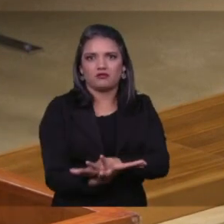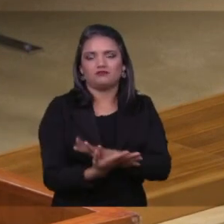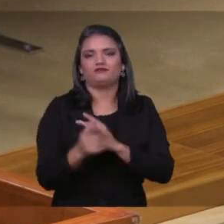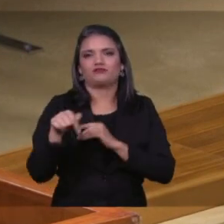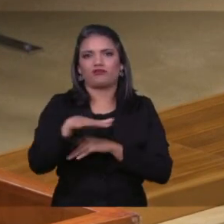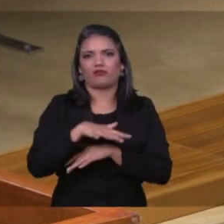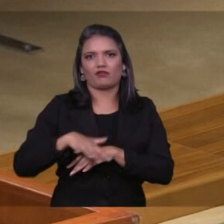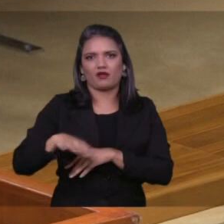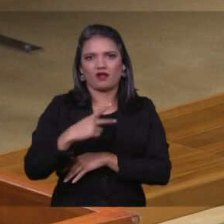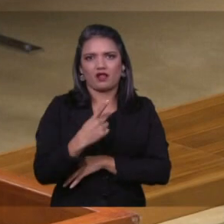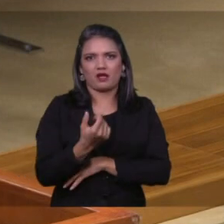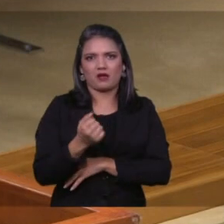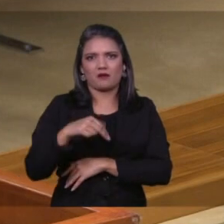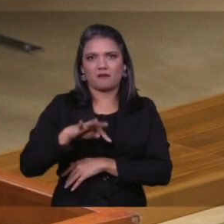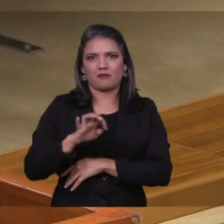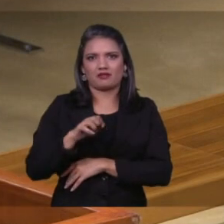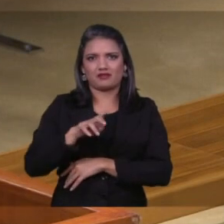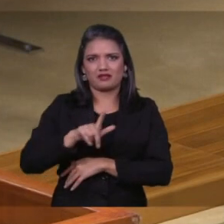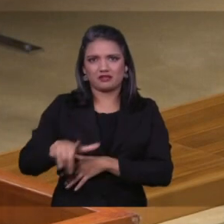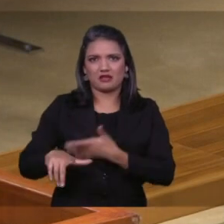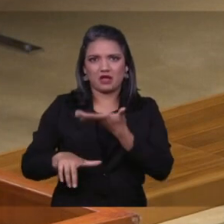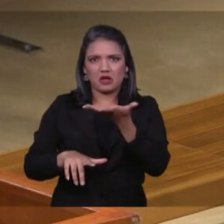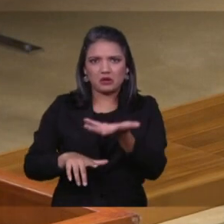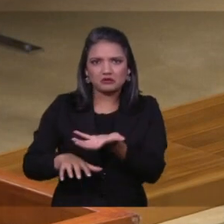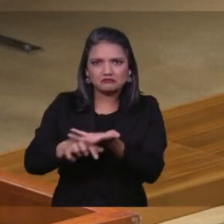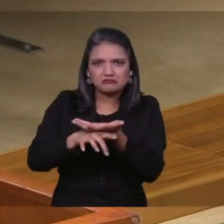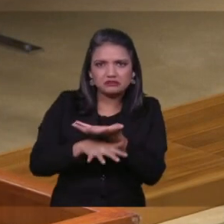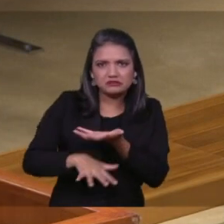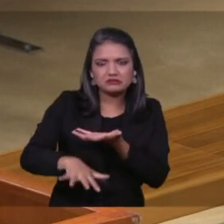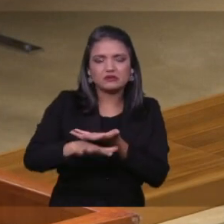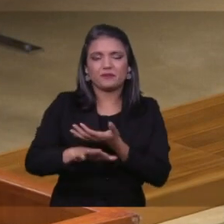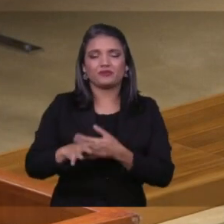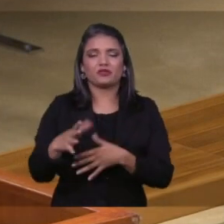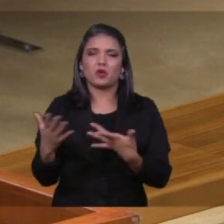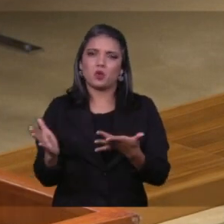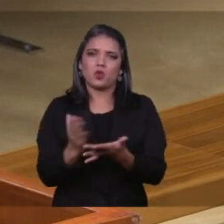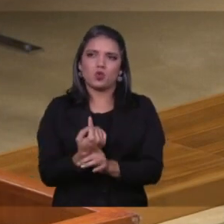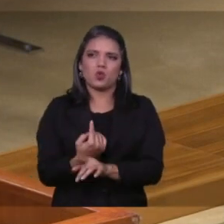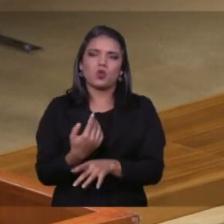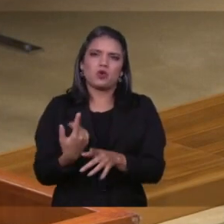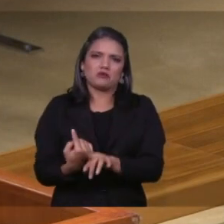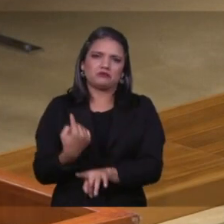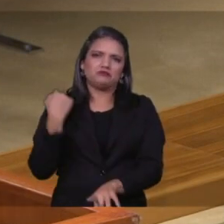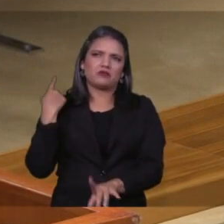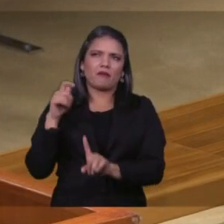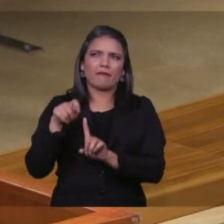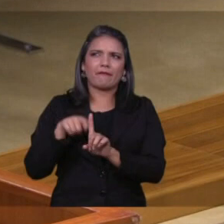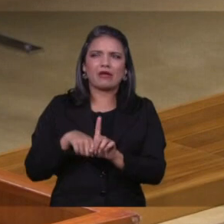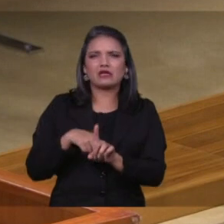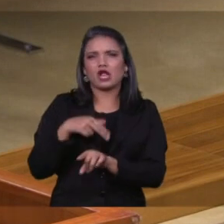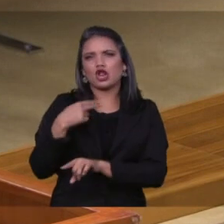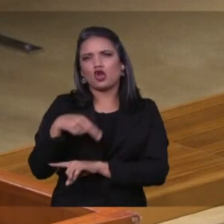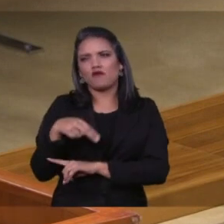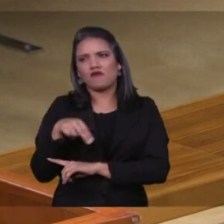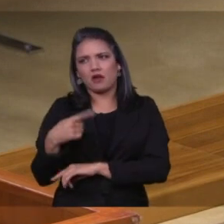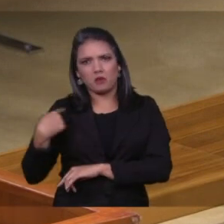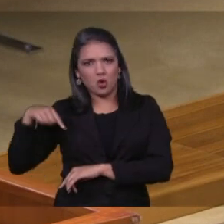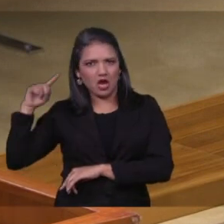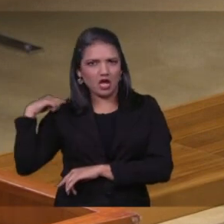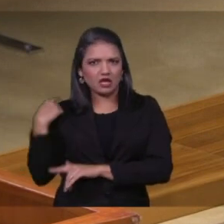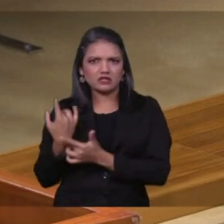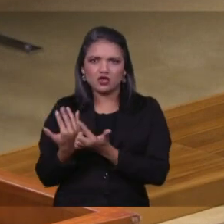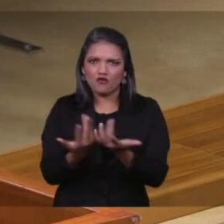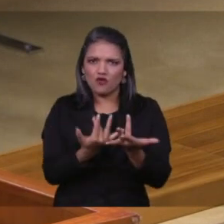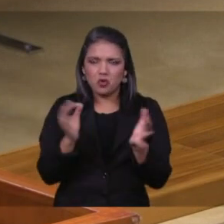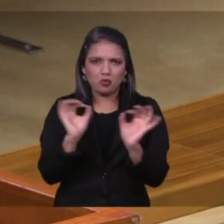Meses do ano, que antes não tinham registros significativos de queimadas, como é o mês de novembro desse ano de